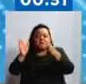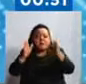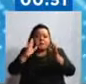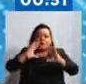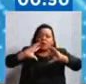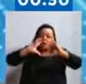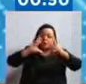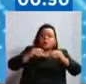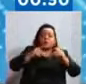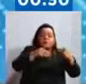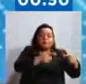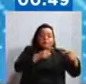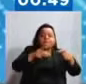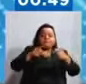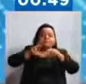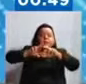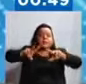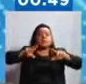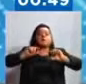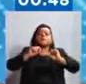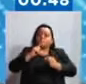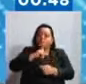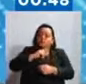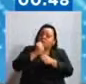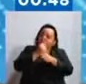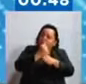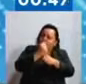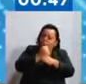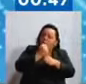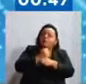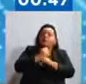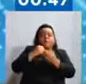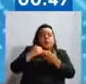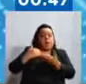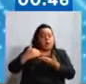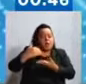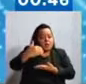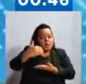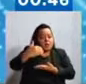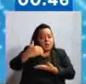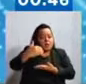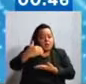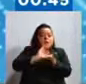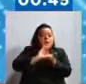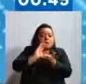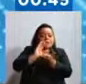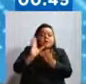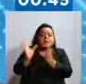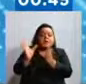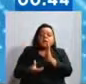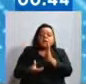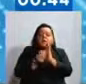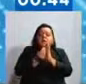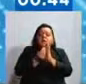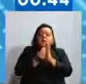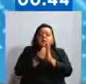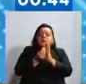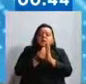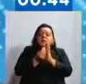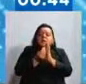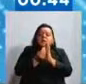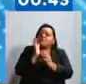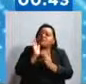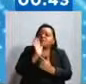diversas unidades, já está sendo feita as obras, já iniciado. Emenda que eu apresentei na condição de deputado